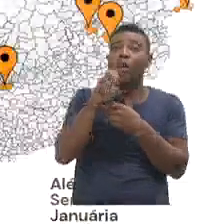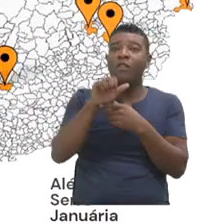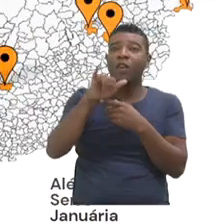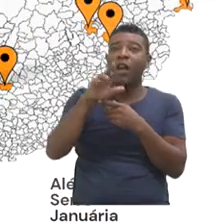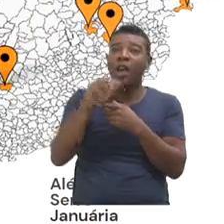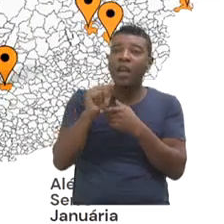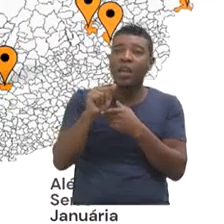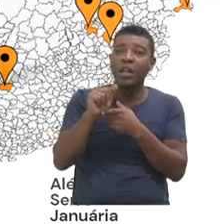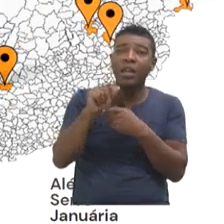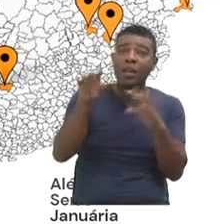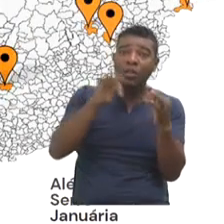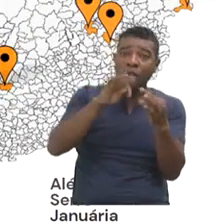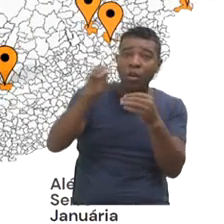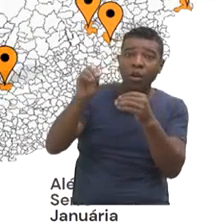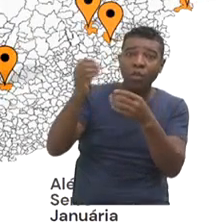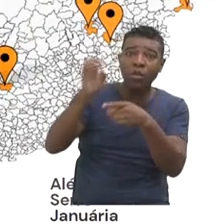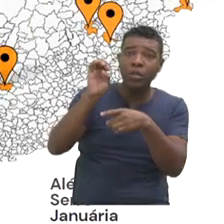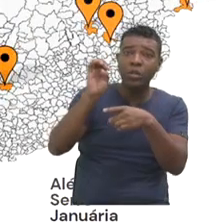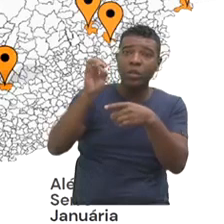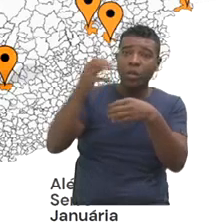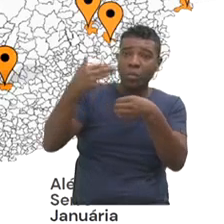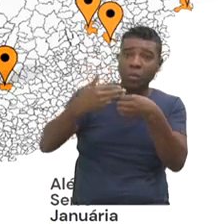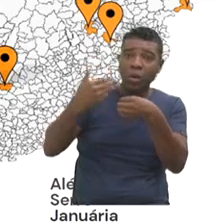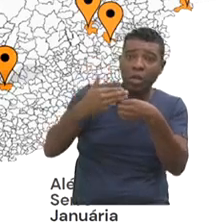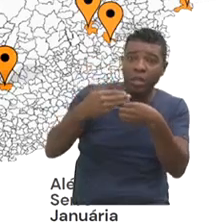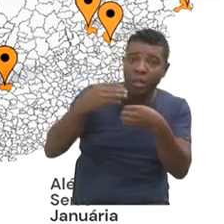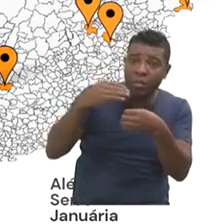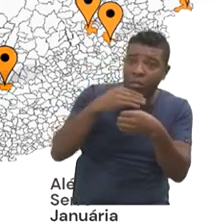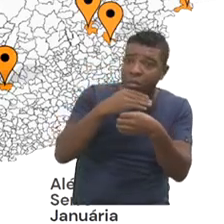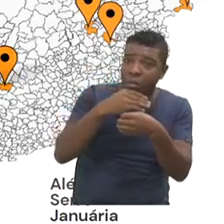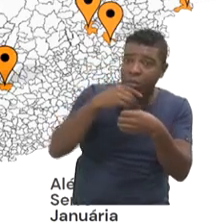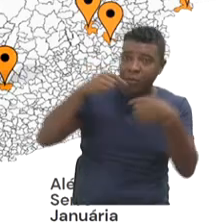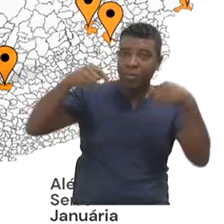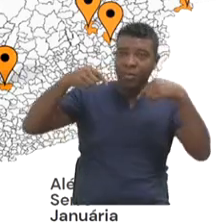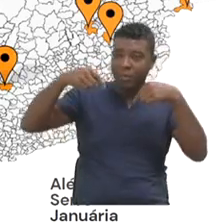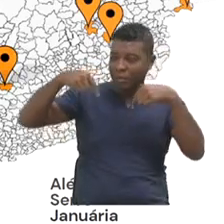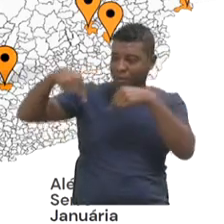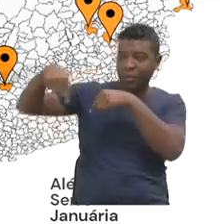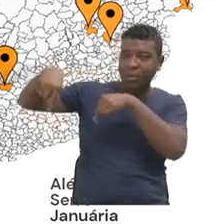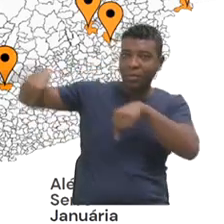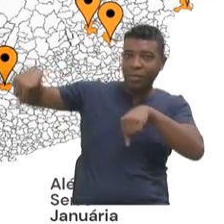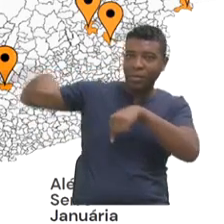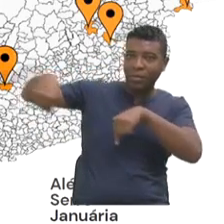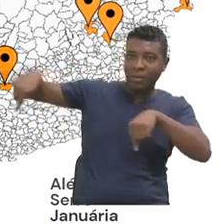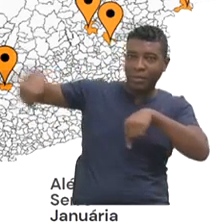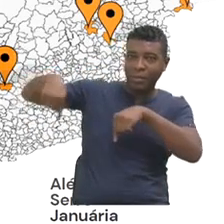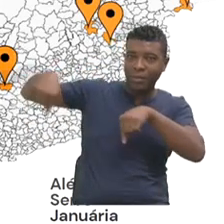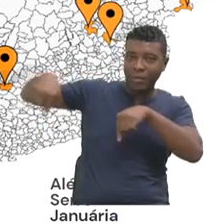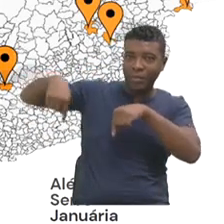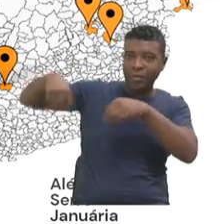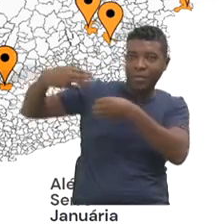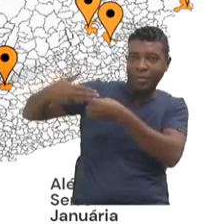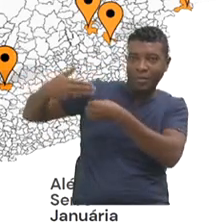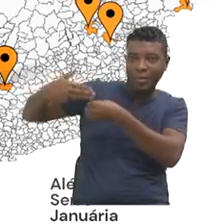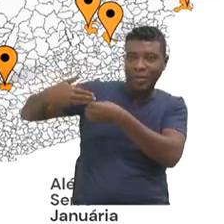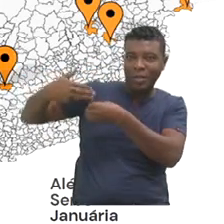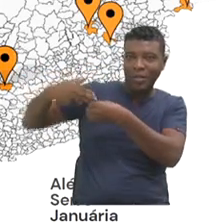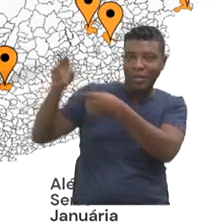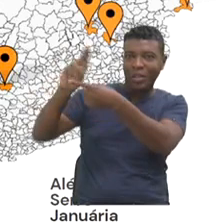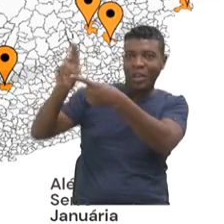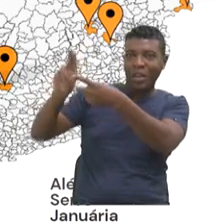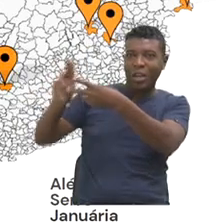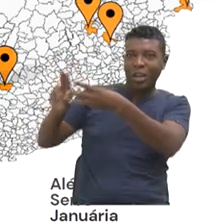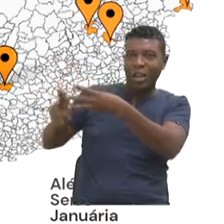municípios todos listados ali são municípios que foram contemplados por nossa resolução ou seja teremos